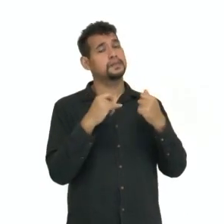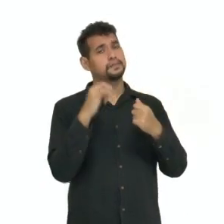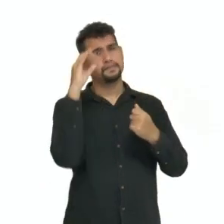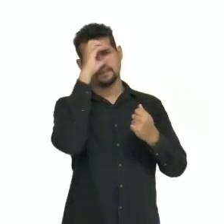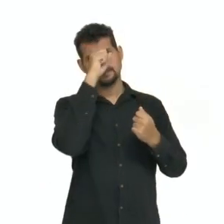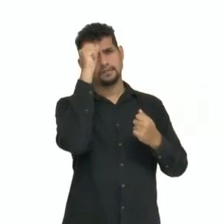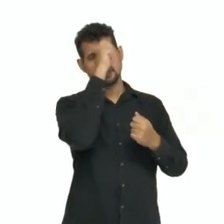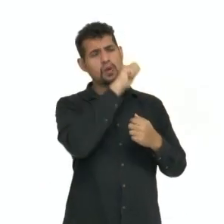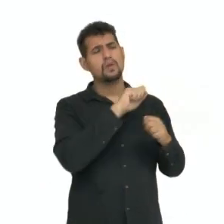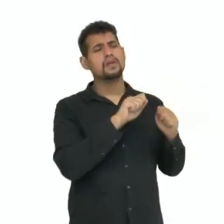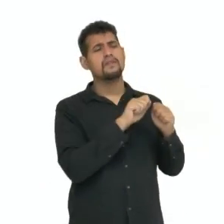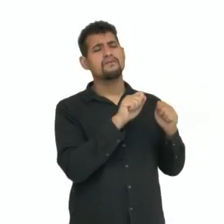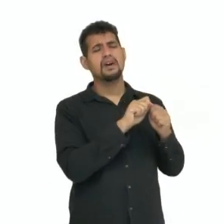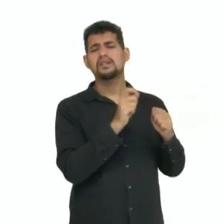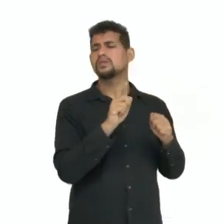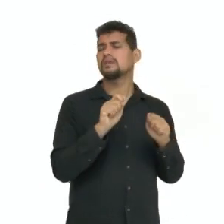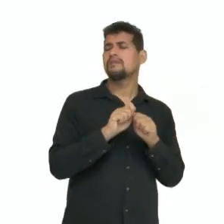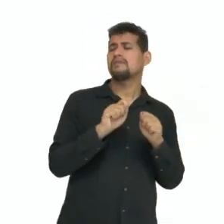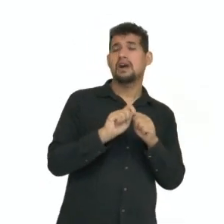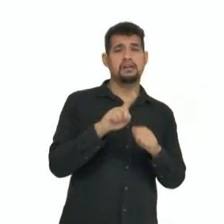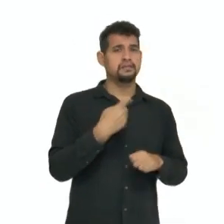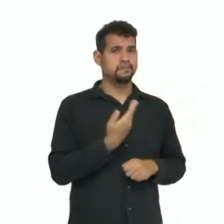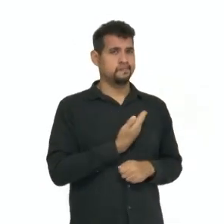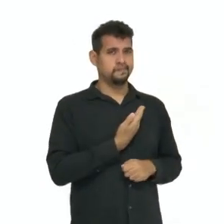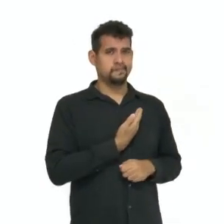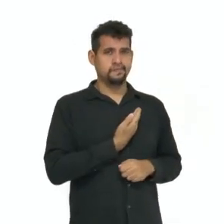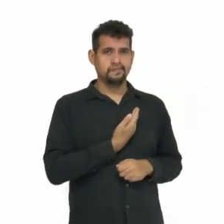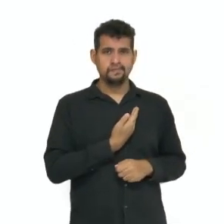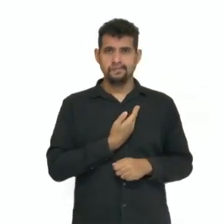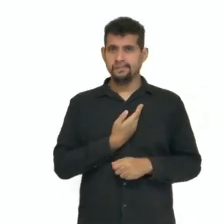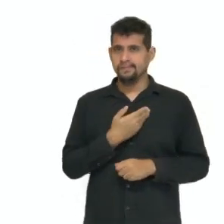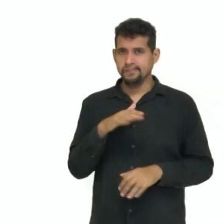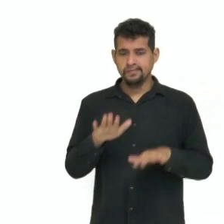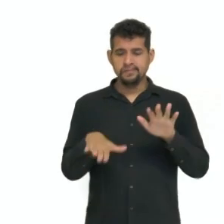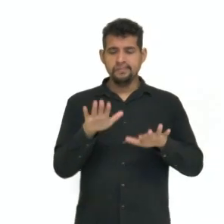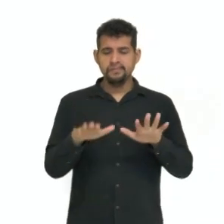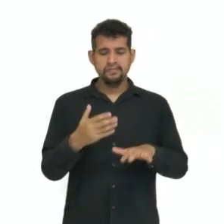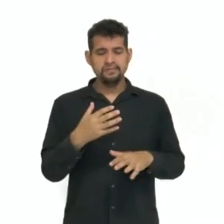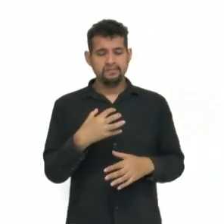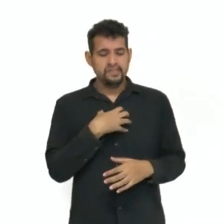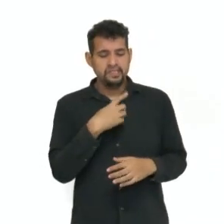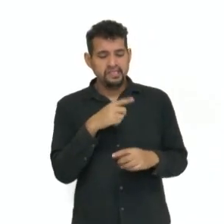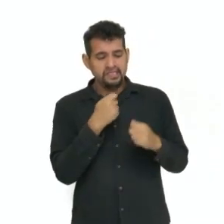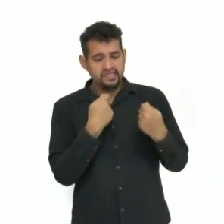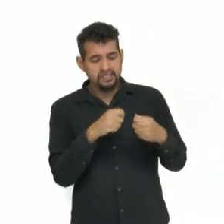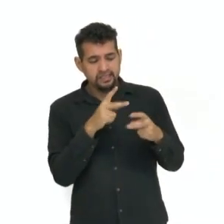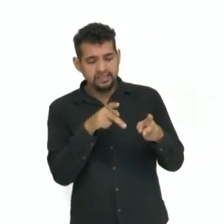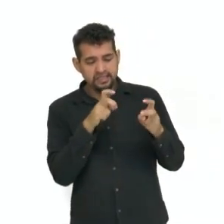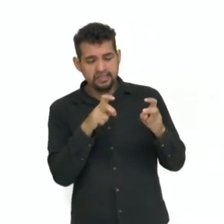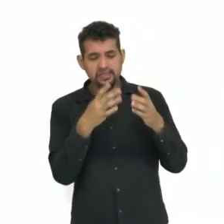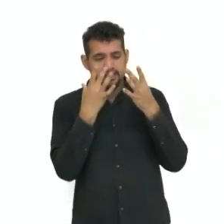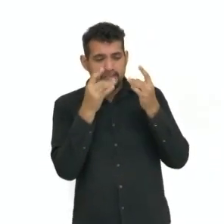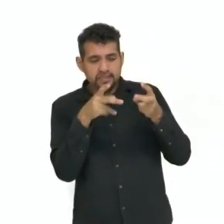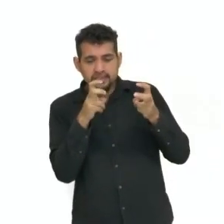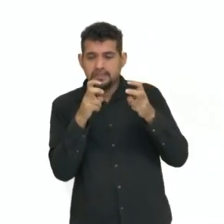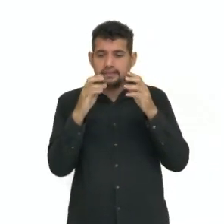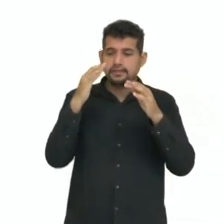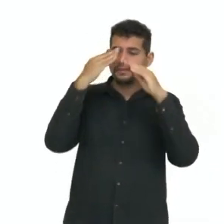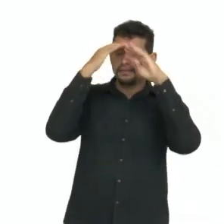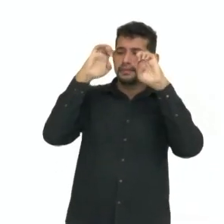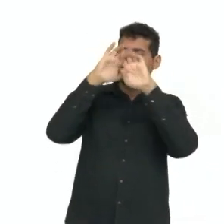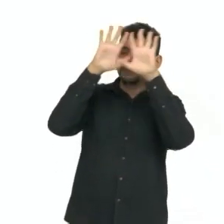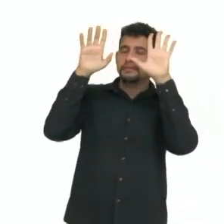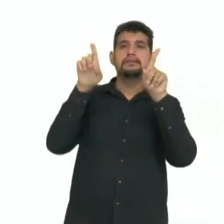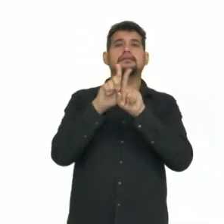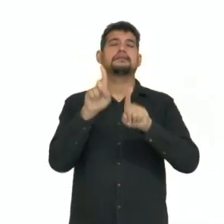do que fazem ou deixam de fazer nossos amigos. De alguma forma, isso nos obrigaria a ficar mais conscientes